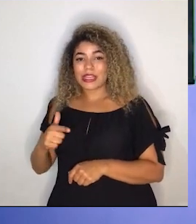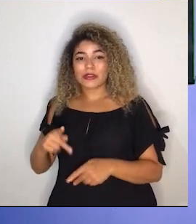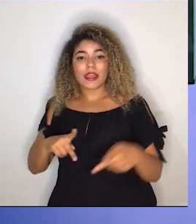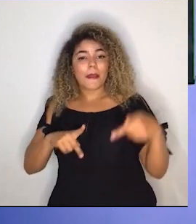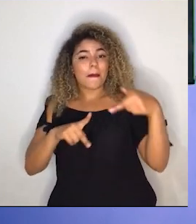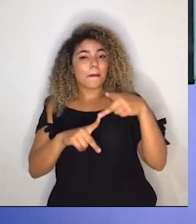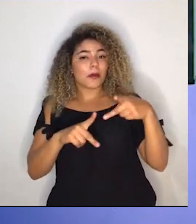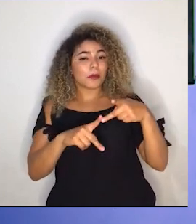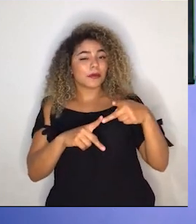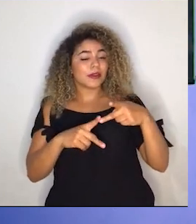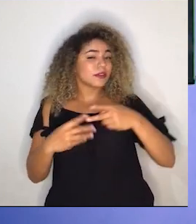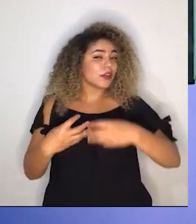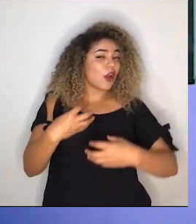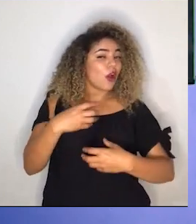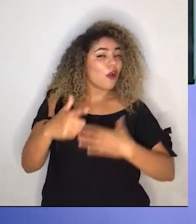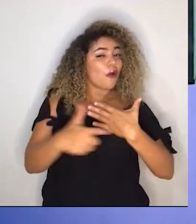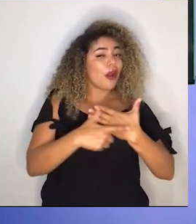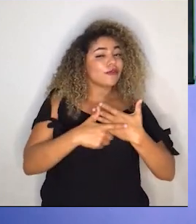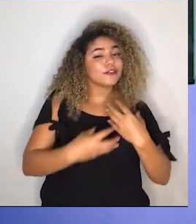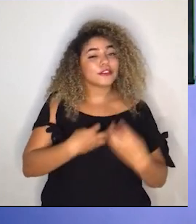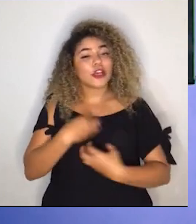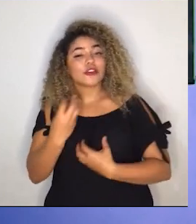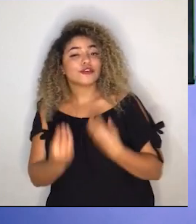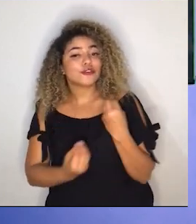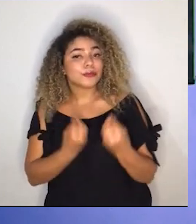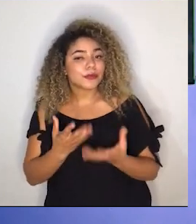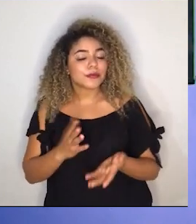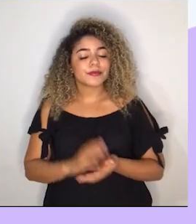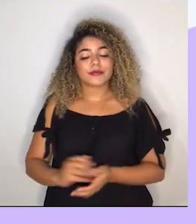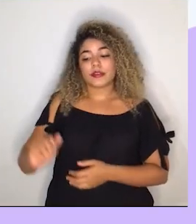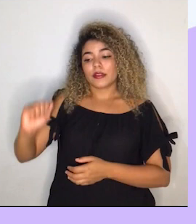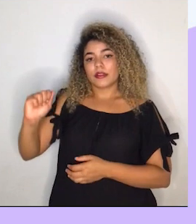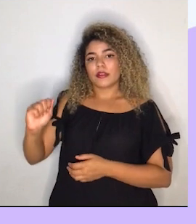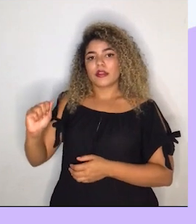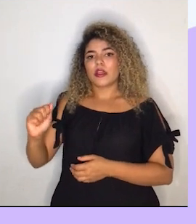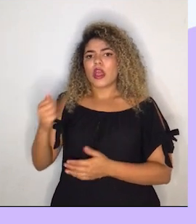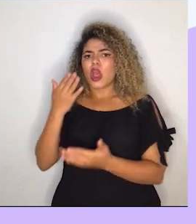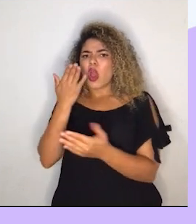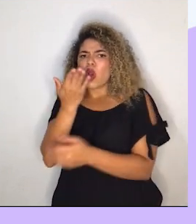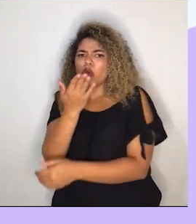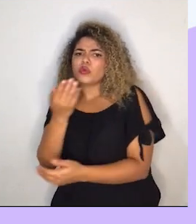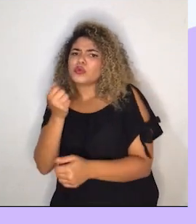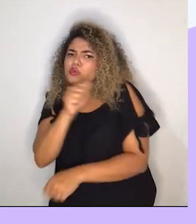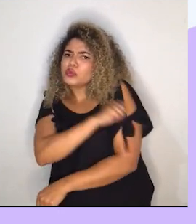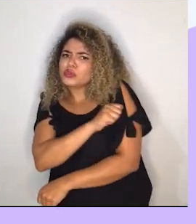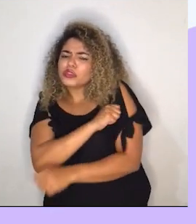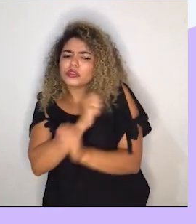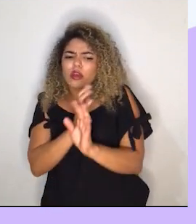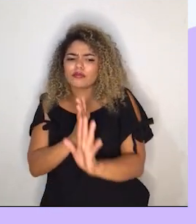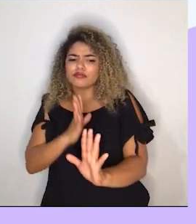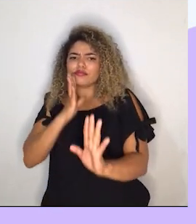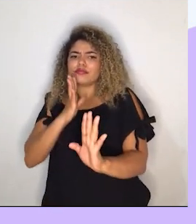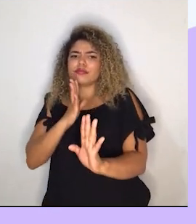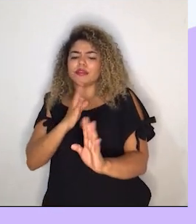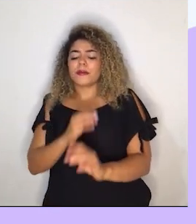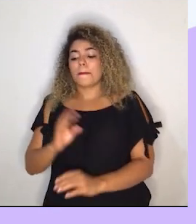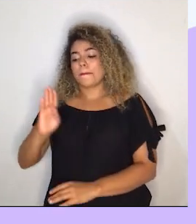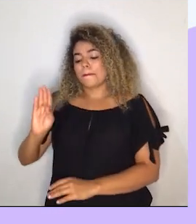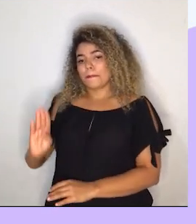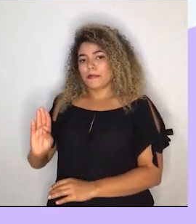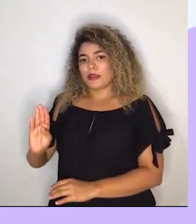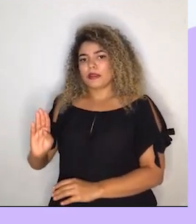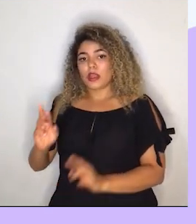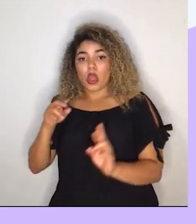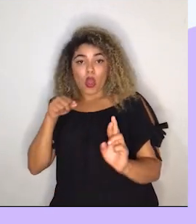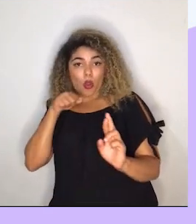uma preposição de modo. Na letra A, os estudantes estavam em fila. Letra B,